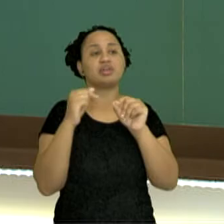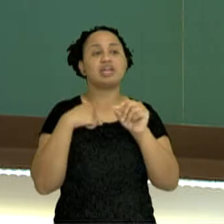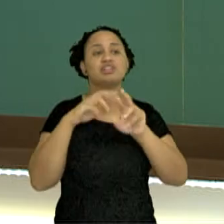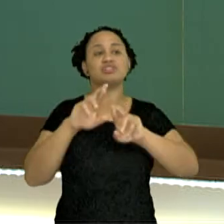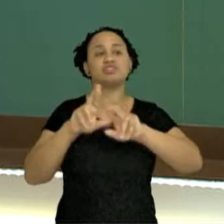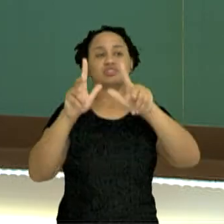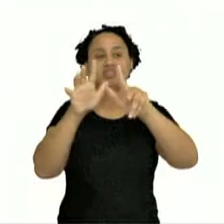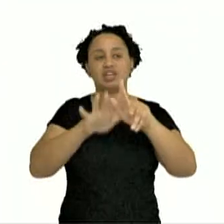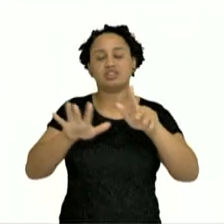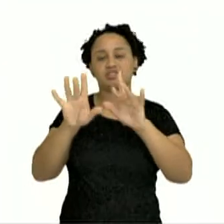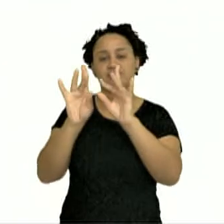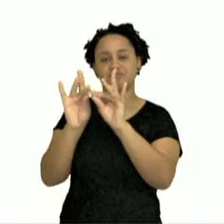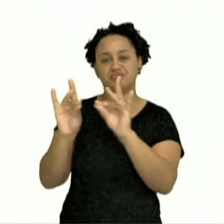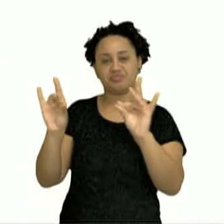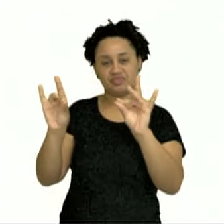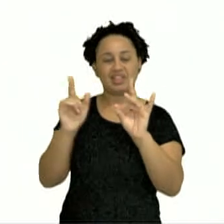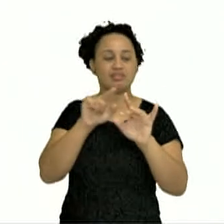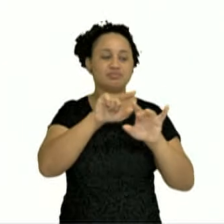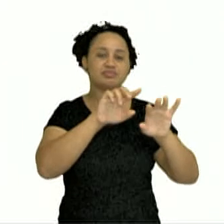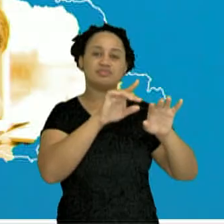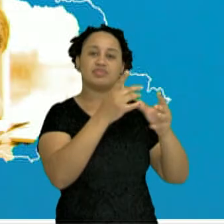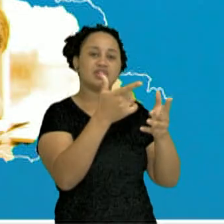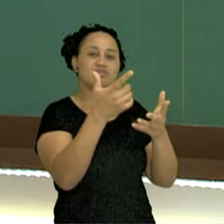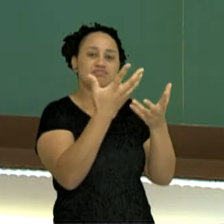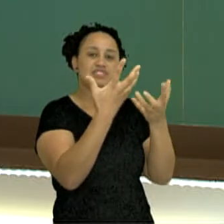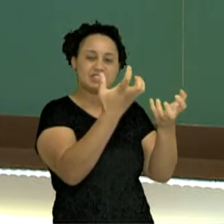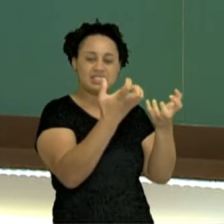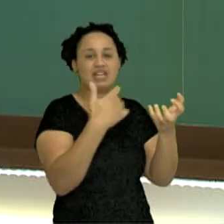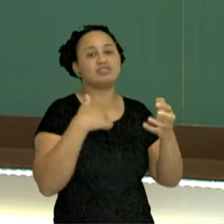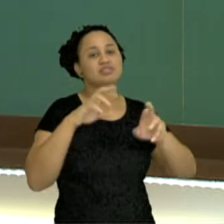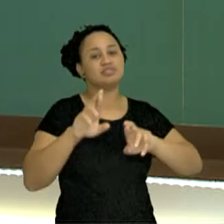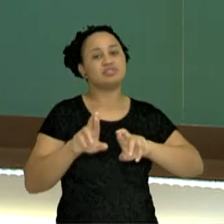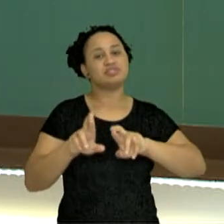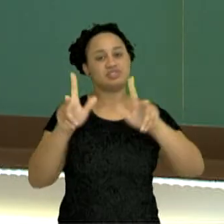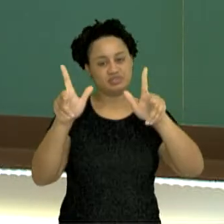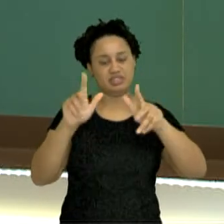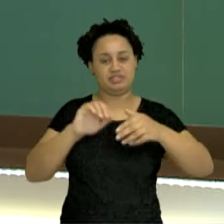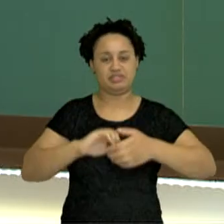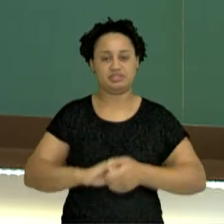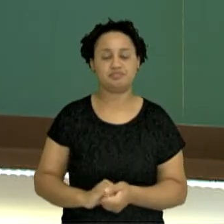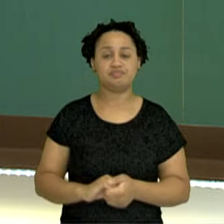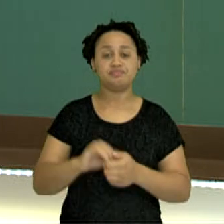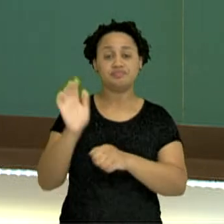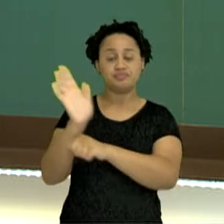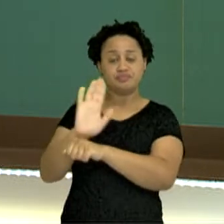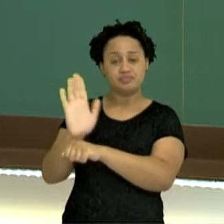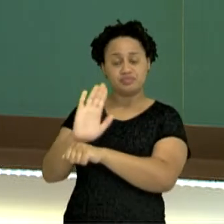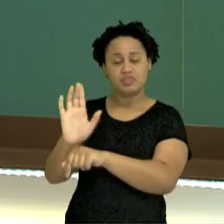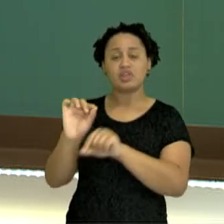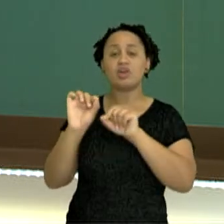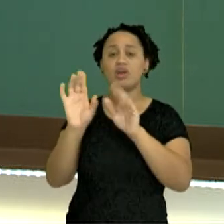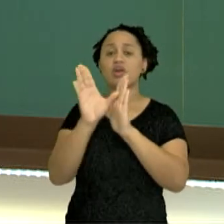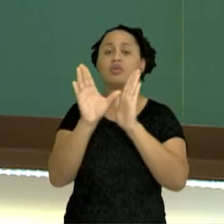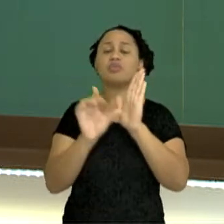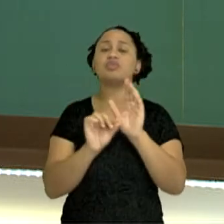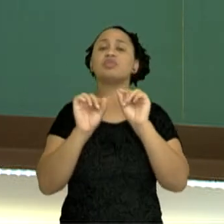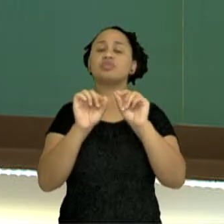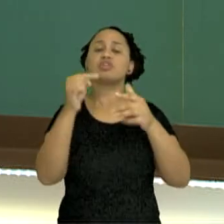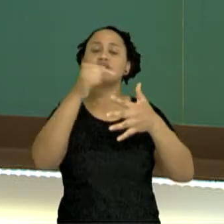diferente do lado que tem a umidade para o lado que não dispõe de umidade. Neste vídeo falamos sobre